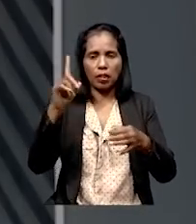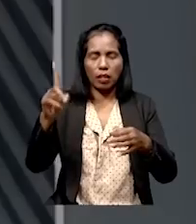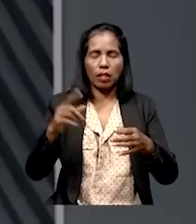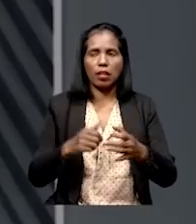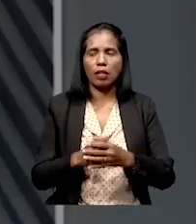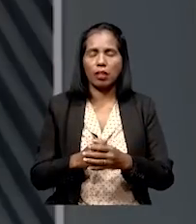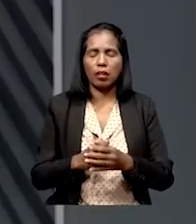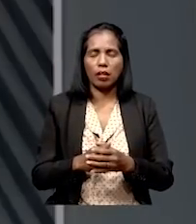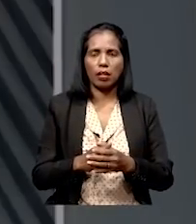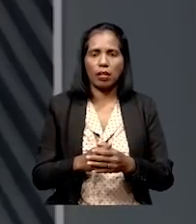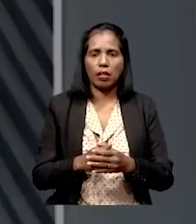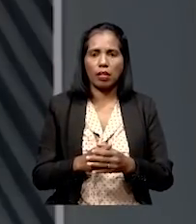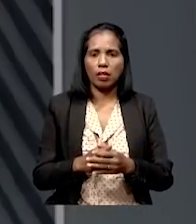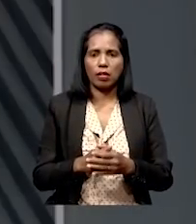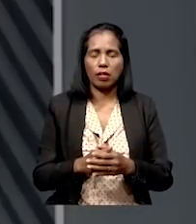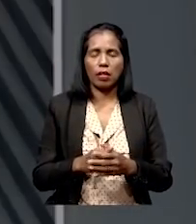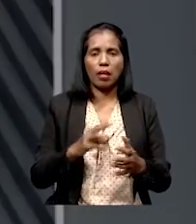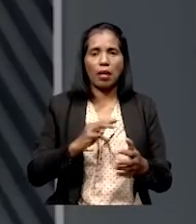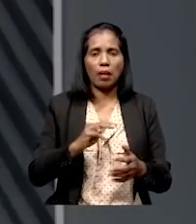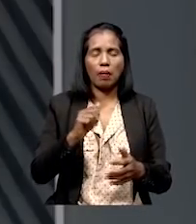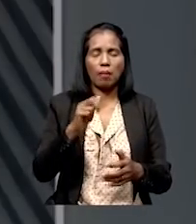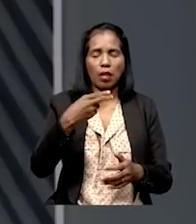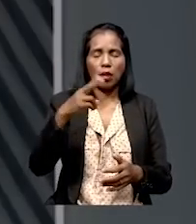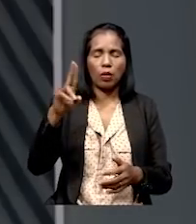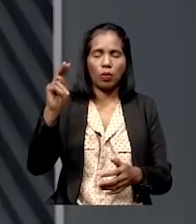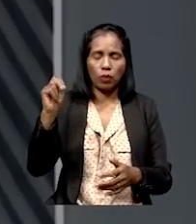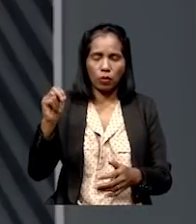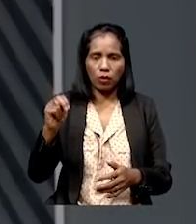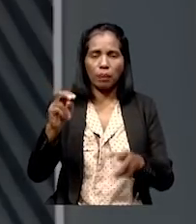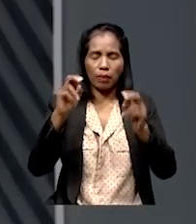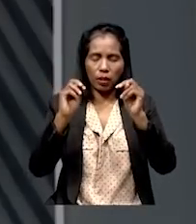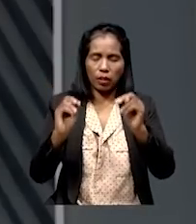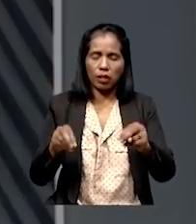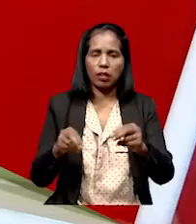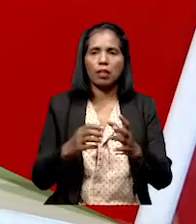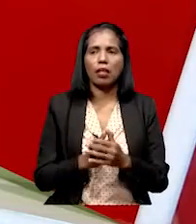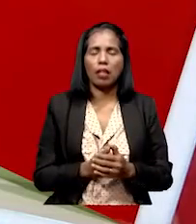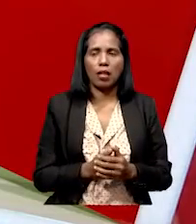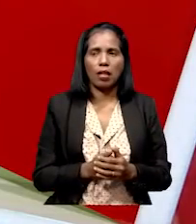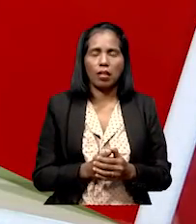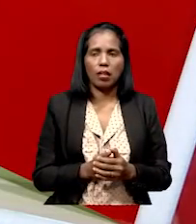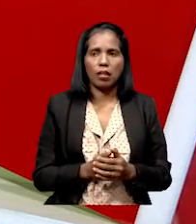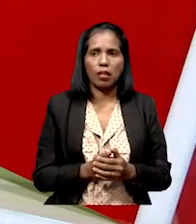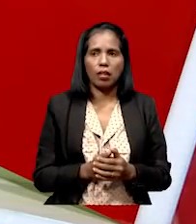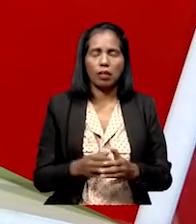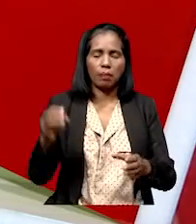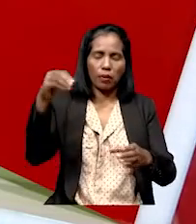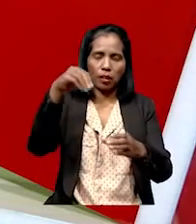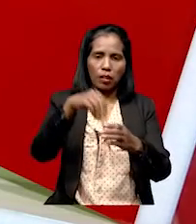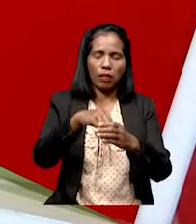o mandato, o mandato, bem, a BEMACA precisa preencher vacuna.